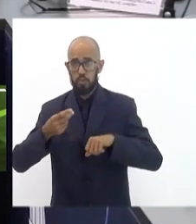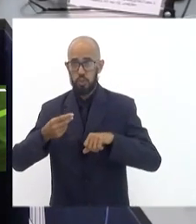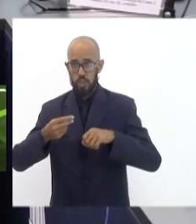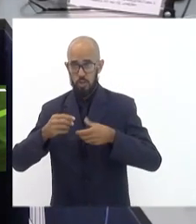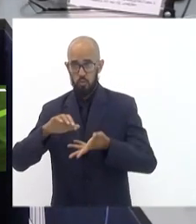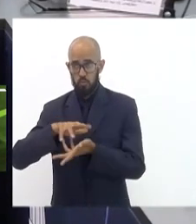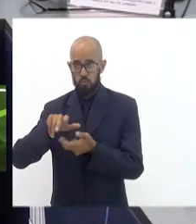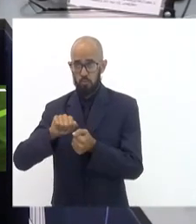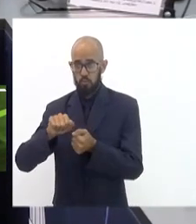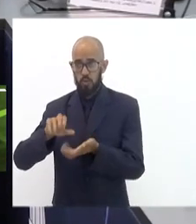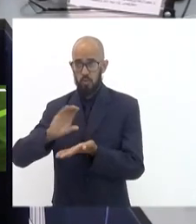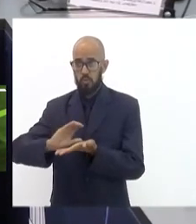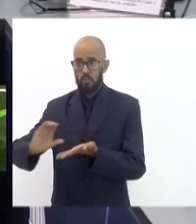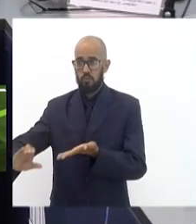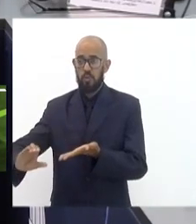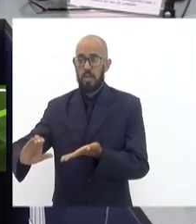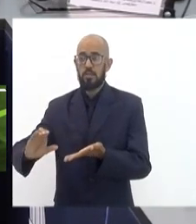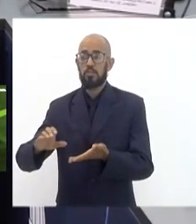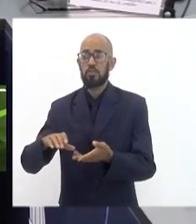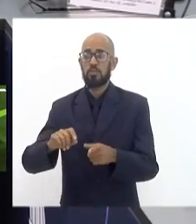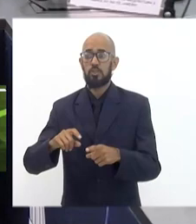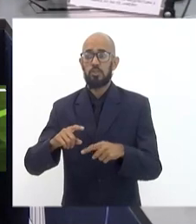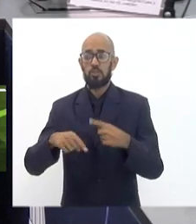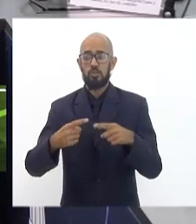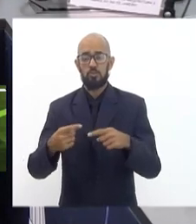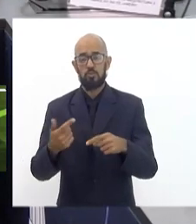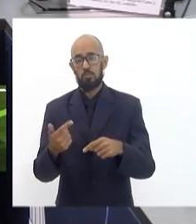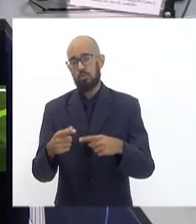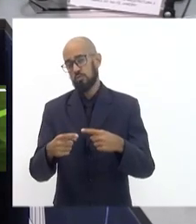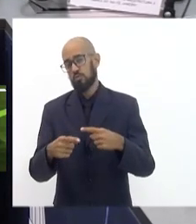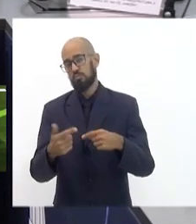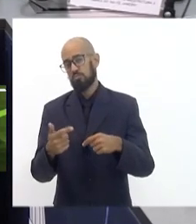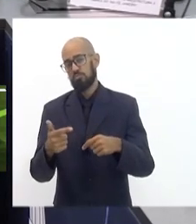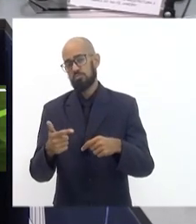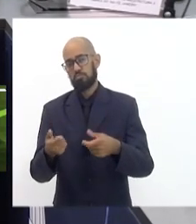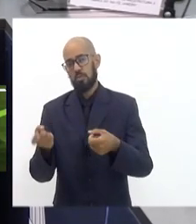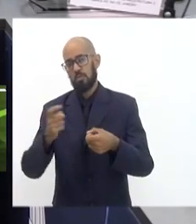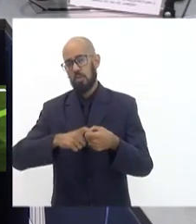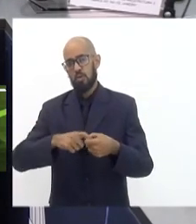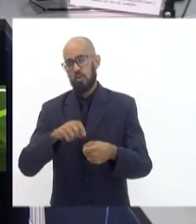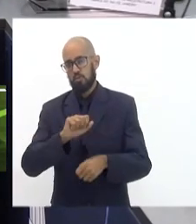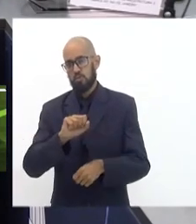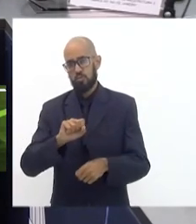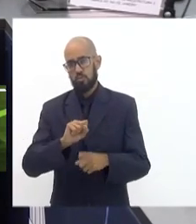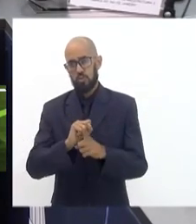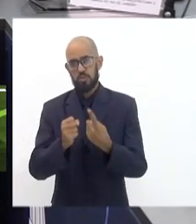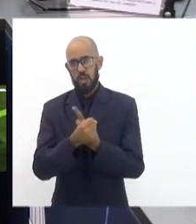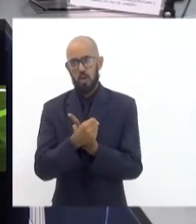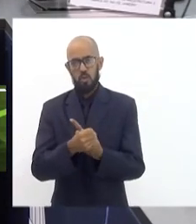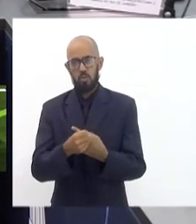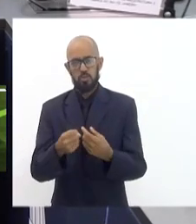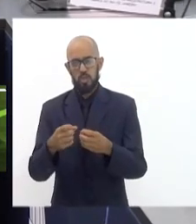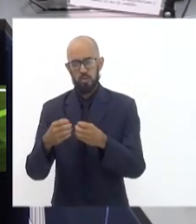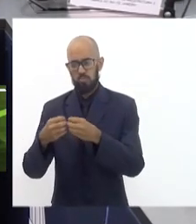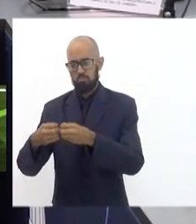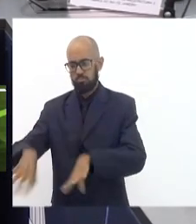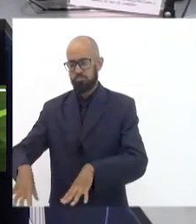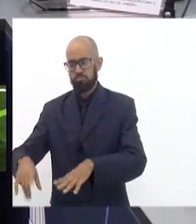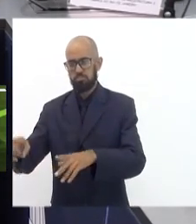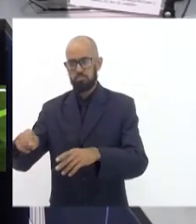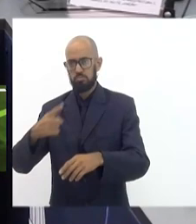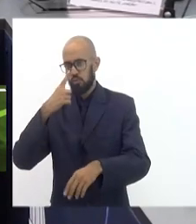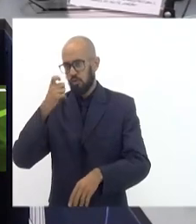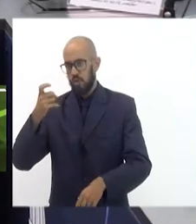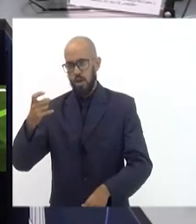é aquele que a investido e não tem nenhum retorno social eu sou pior dinheiro do permissionário ou fora bom